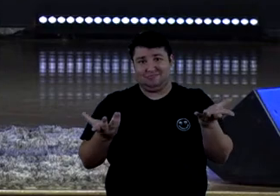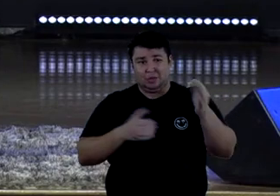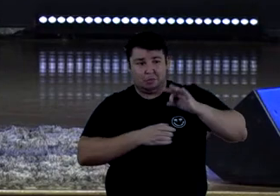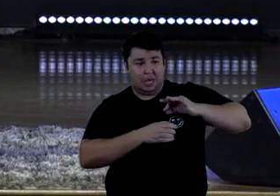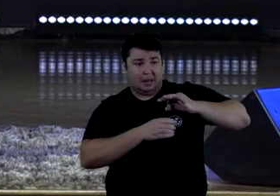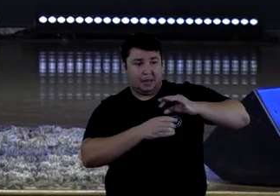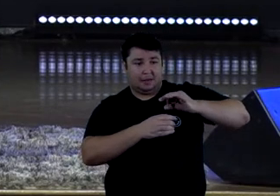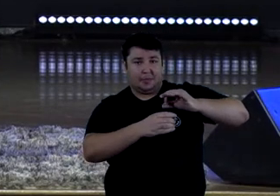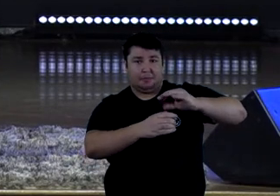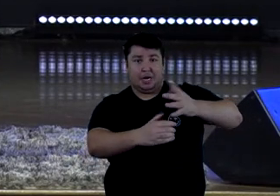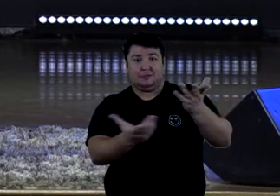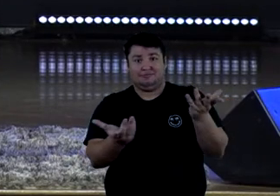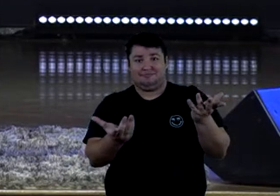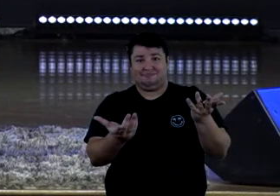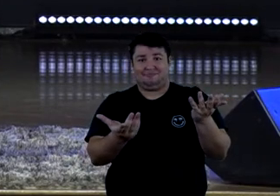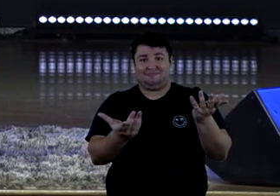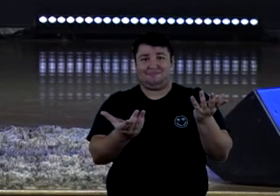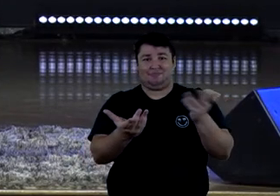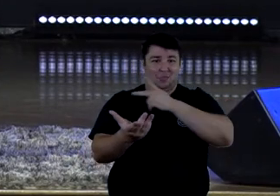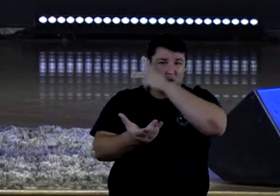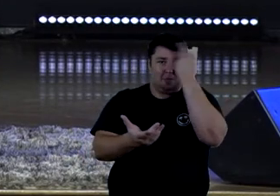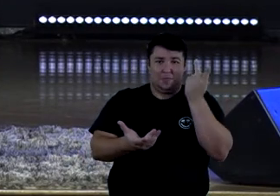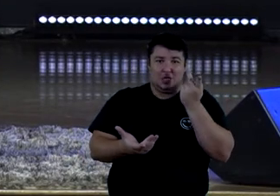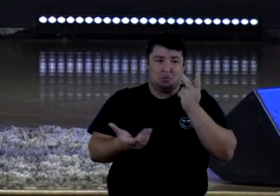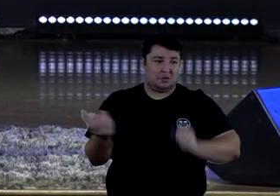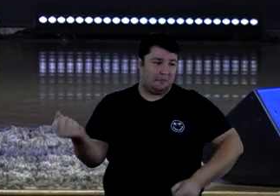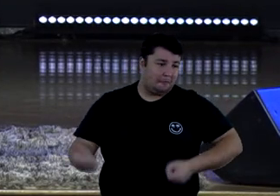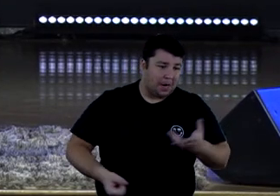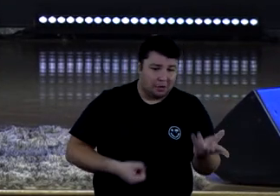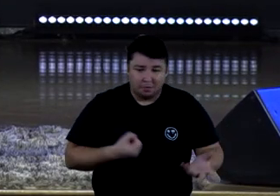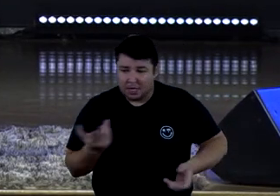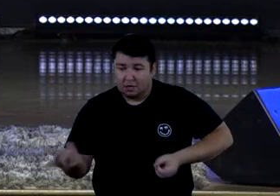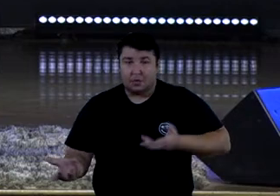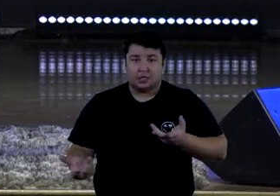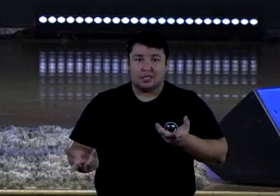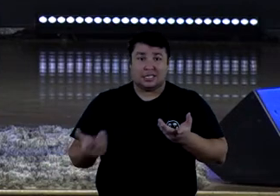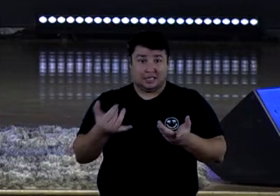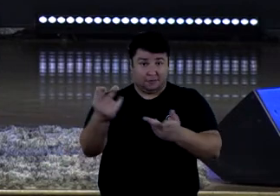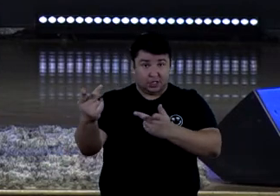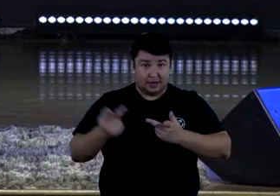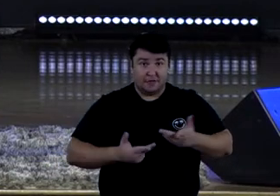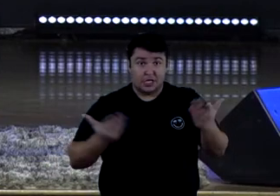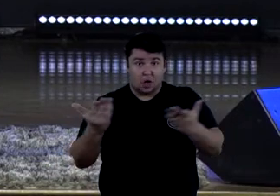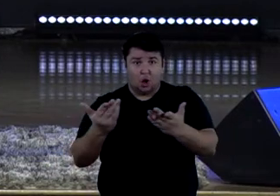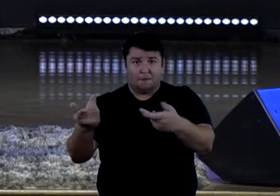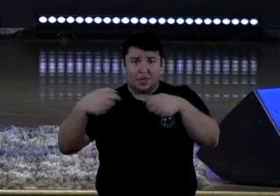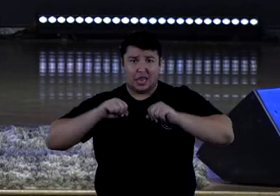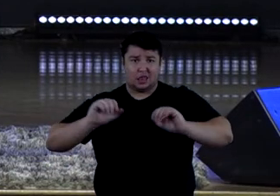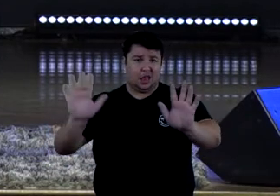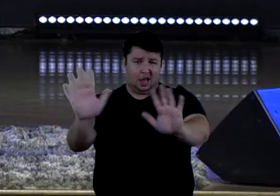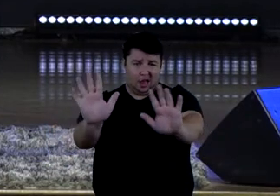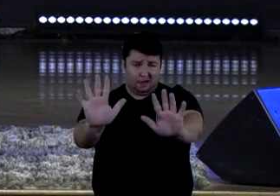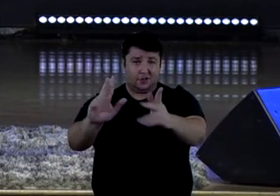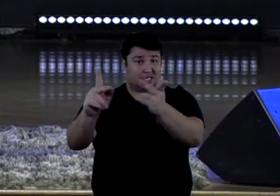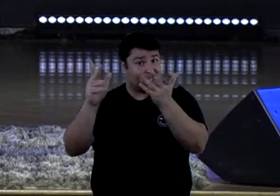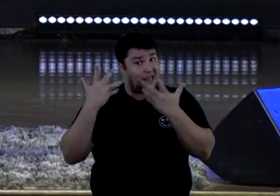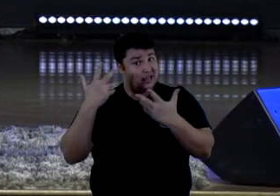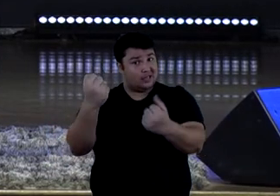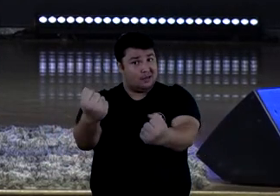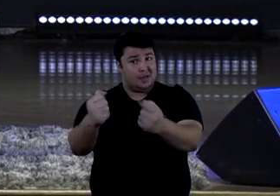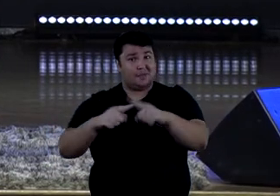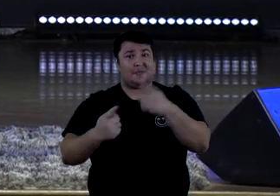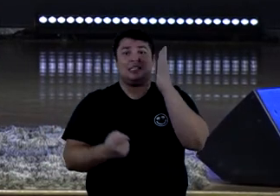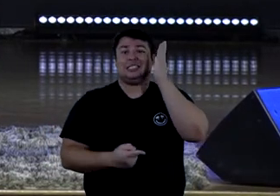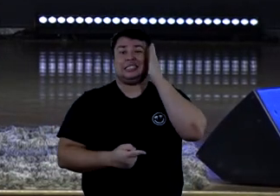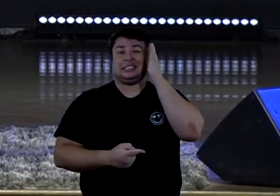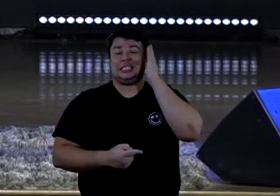foram plantados por semeadores. Então, nesse momento, se você nos visita, você não veio para dar, você veio para receber. Mas se você entende